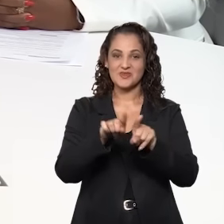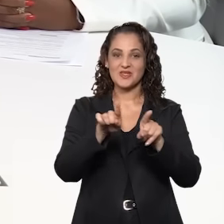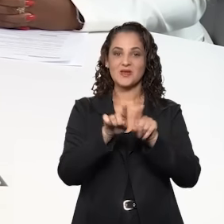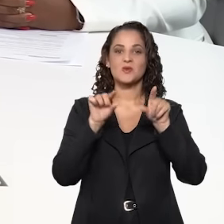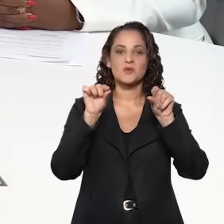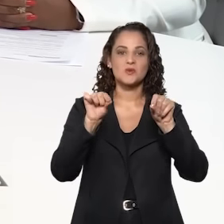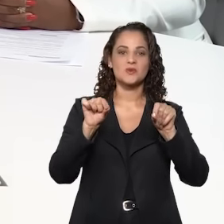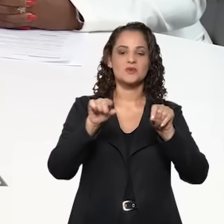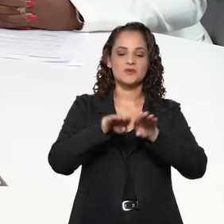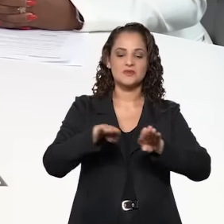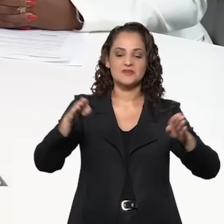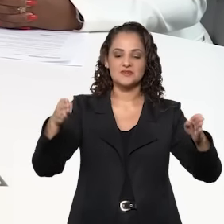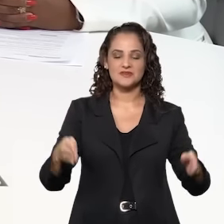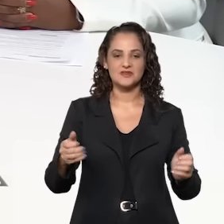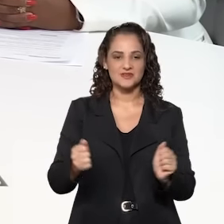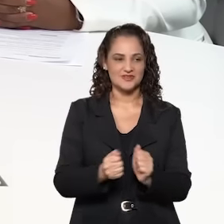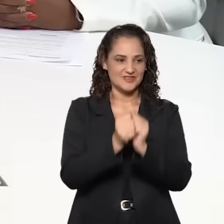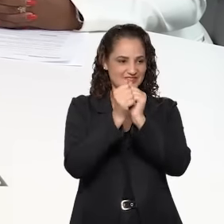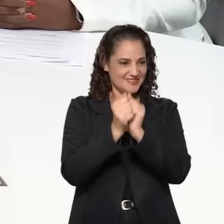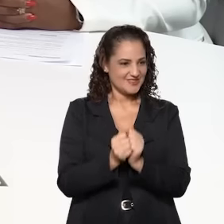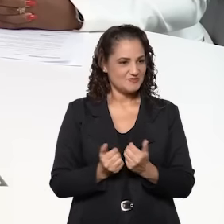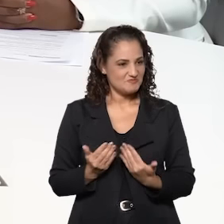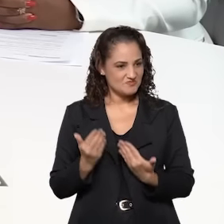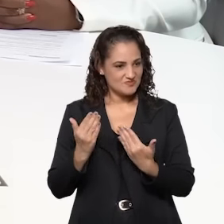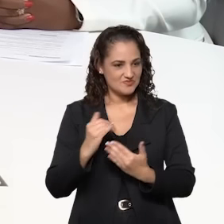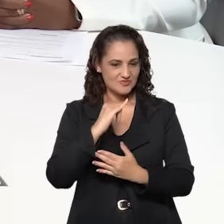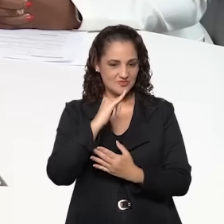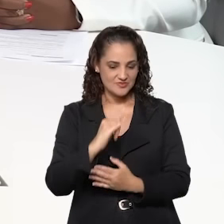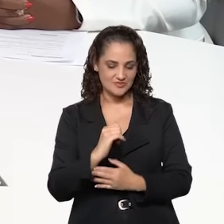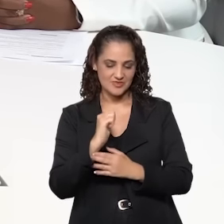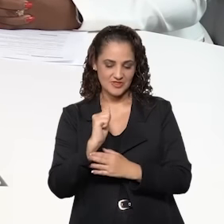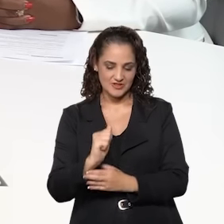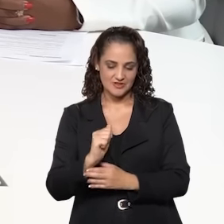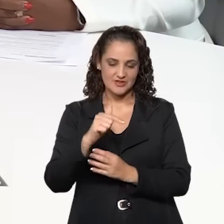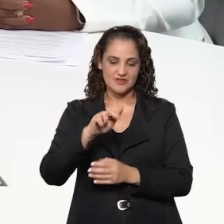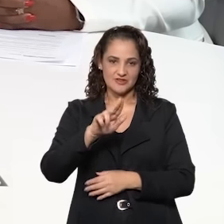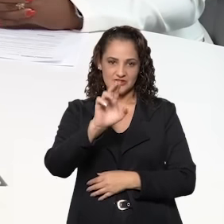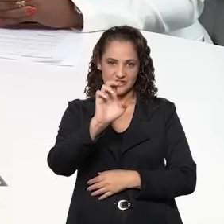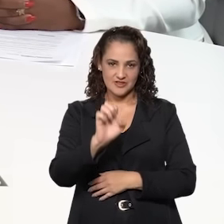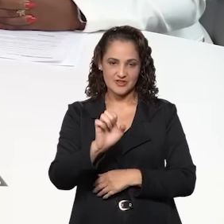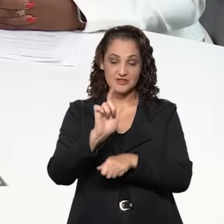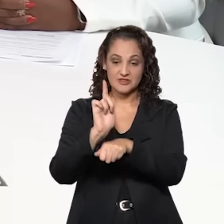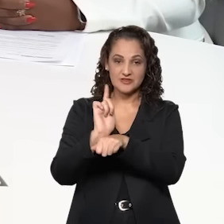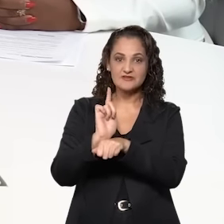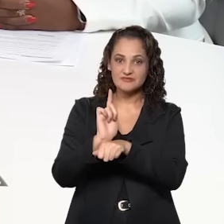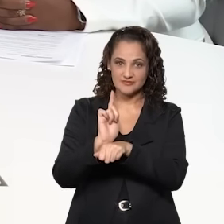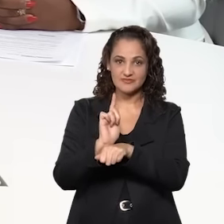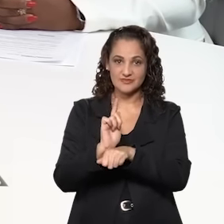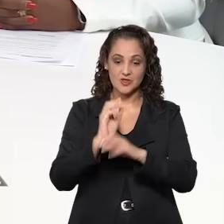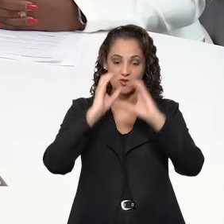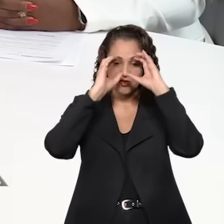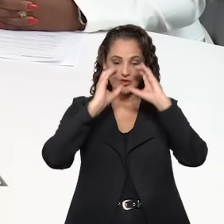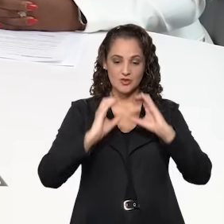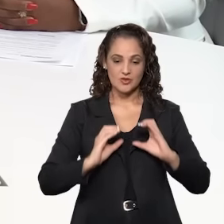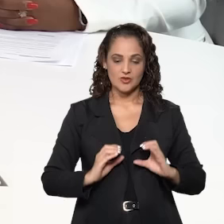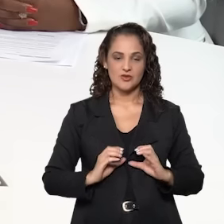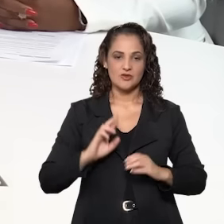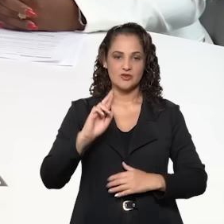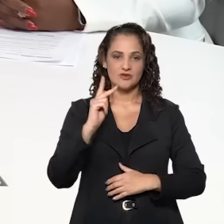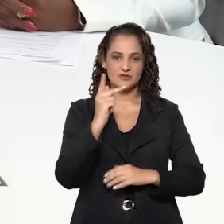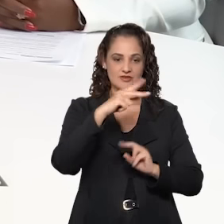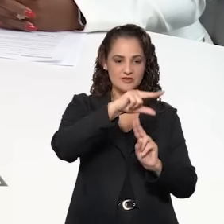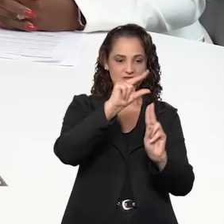aqui na mesa hoje com a Jaque busnelo que é gerente departamental de recursos humanos do Bradesco além de ser uma grande esp especialista em